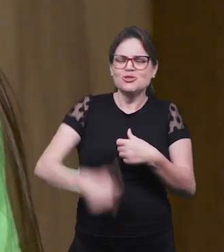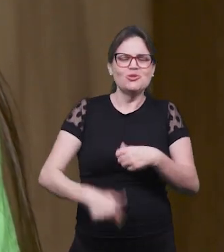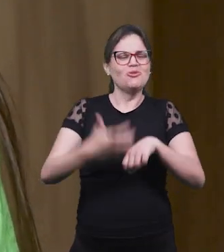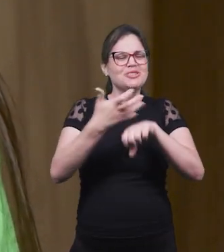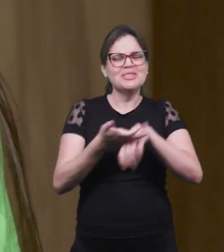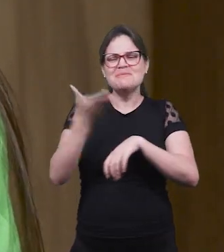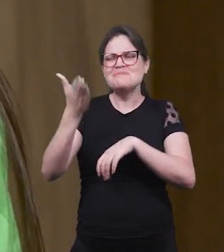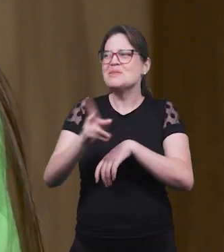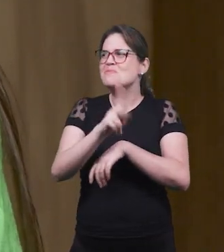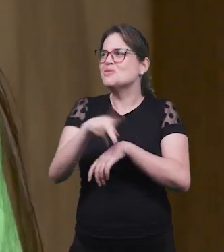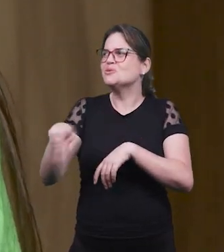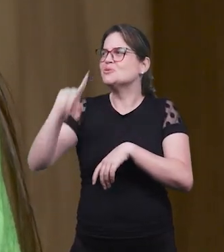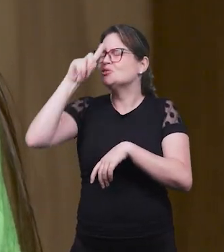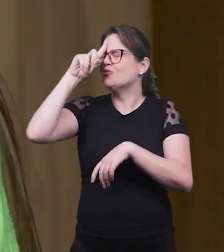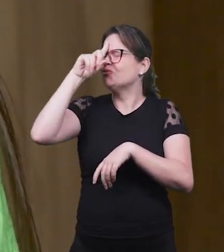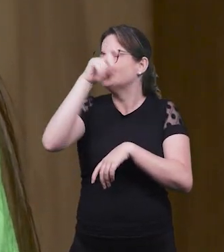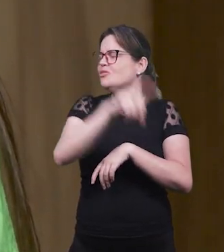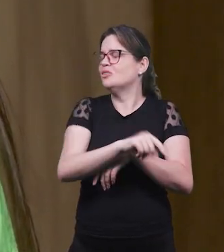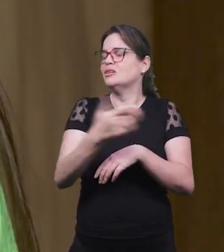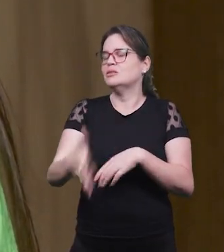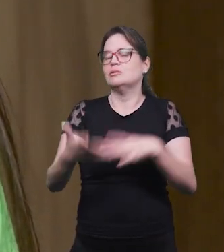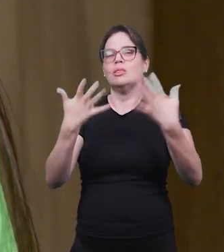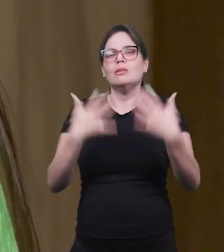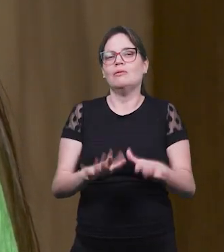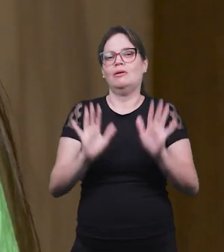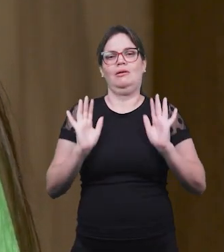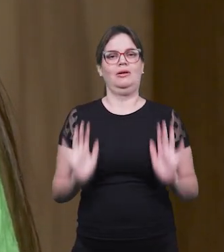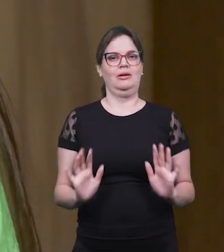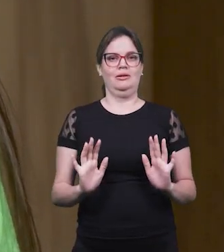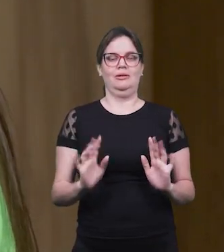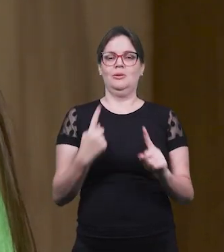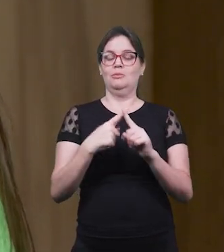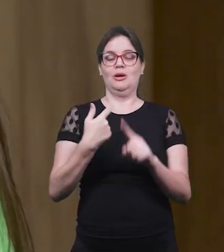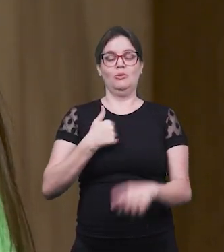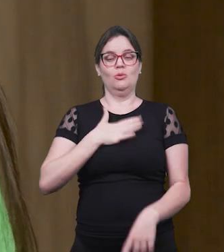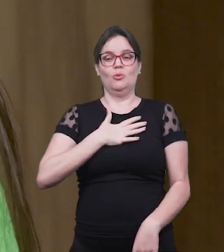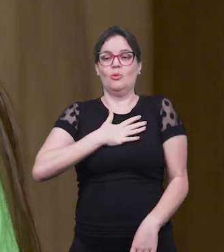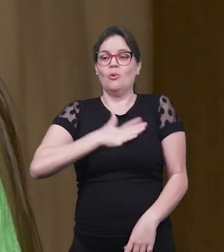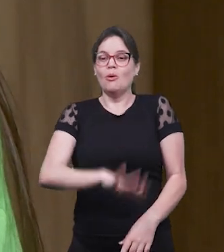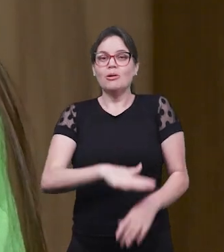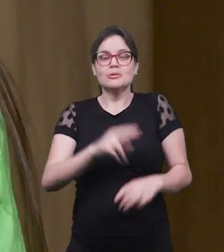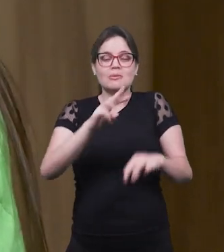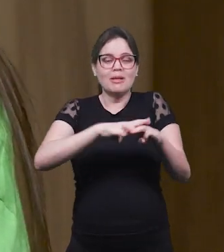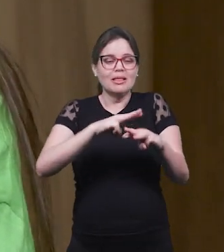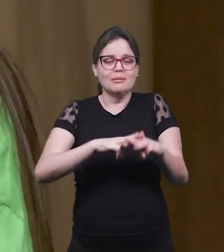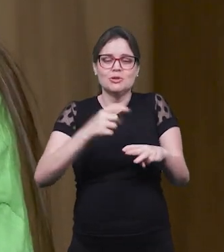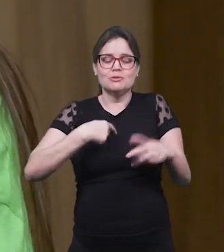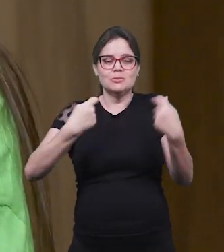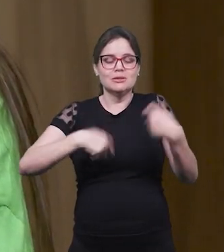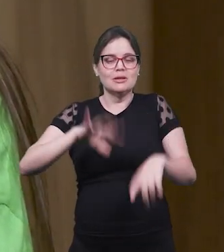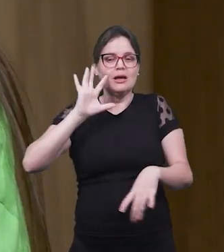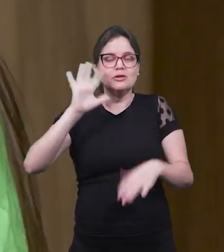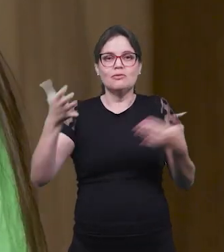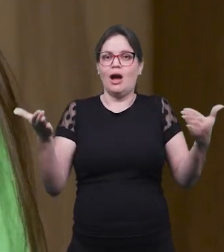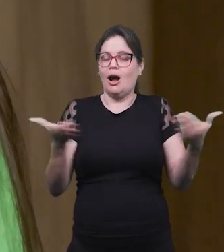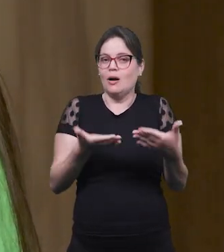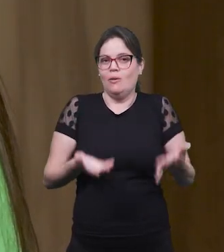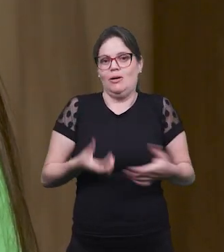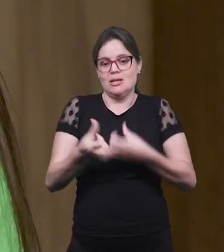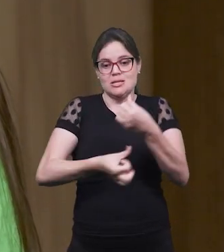reprovar, porque é uma matéria difícil para mim, algo que eu não gosto, então eu preciso resolver isso logo, nesse